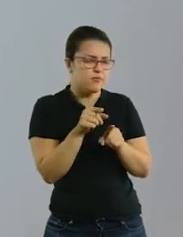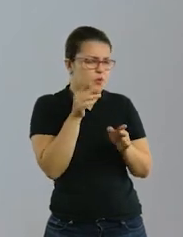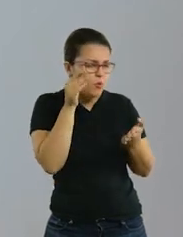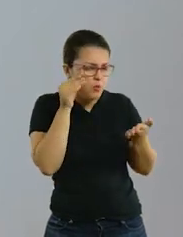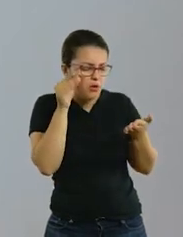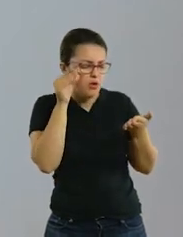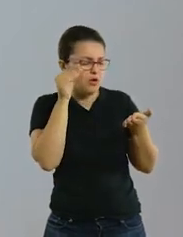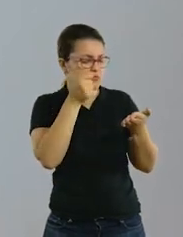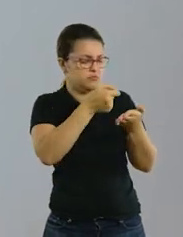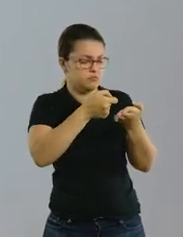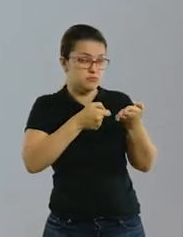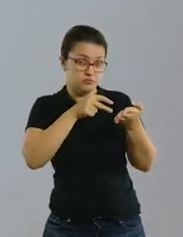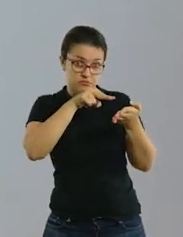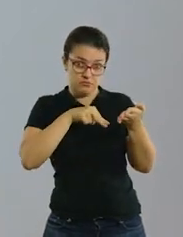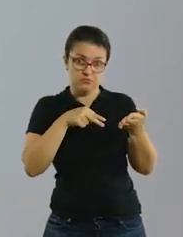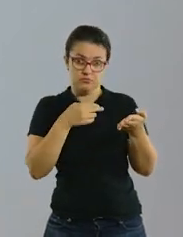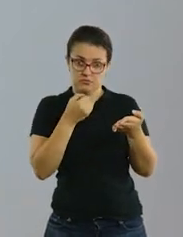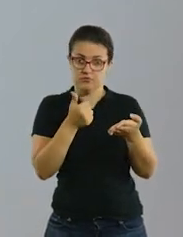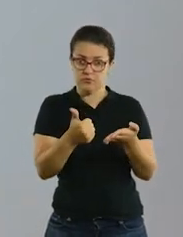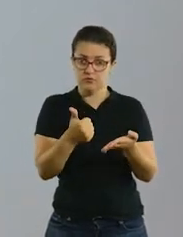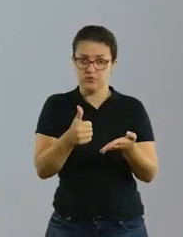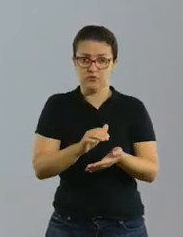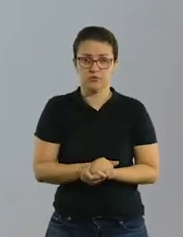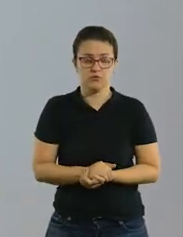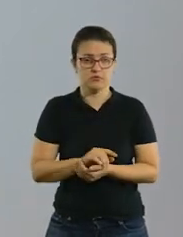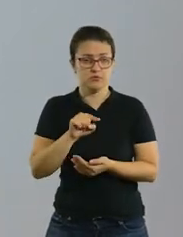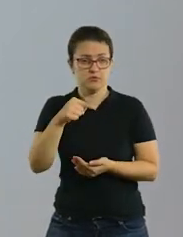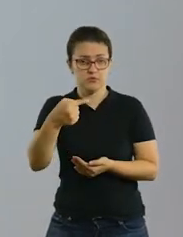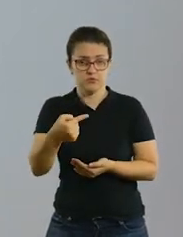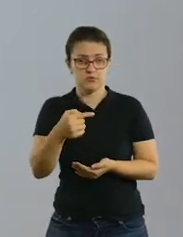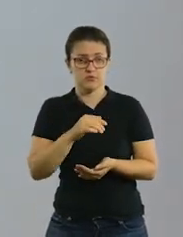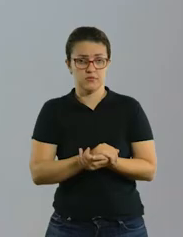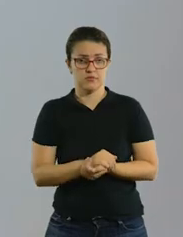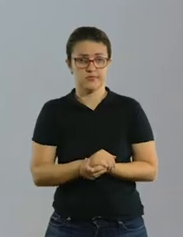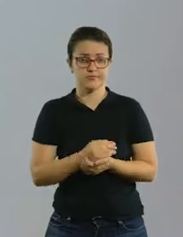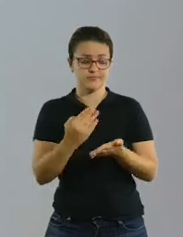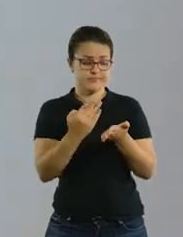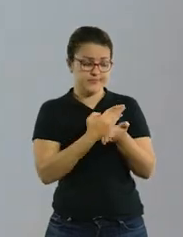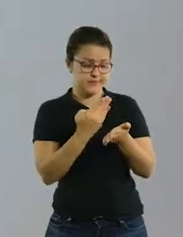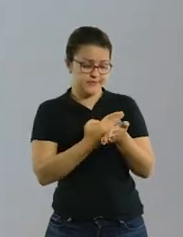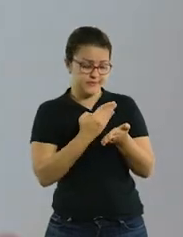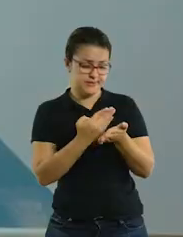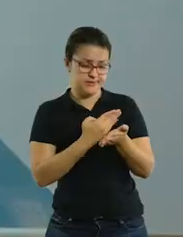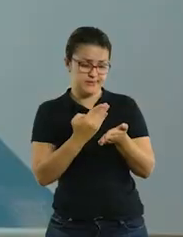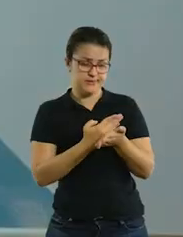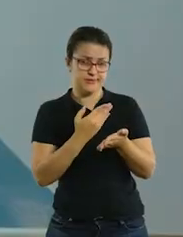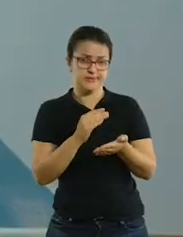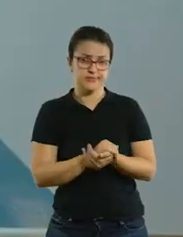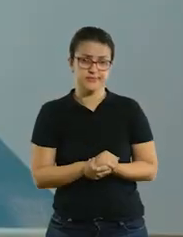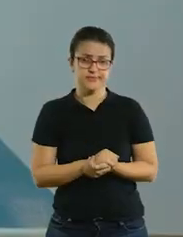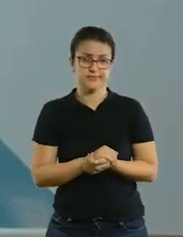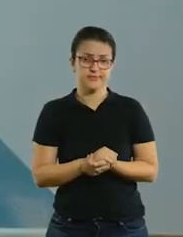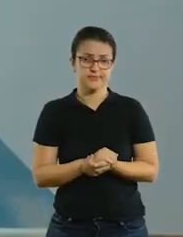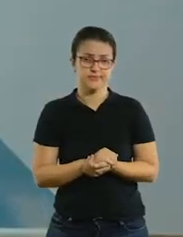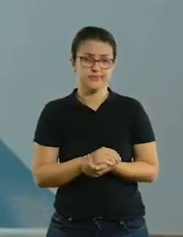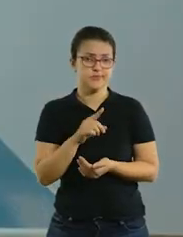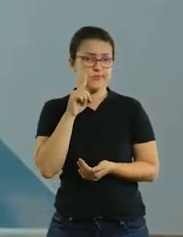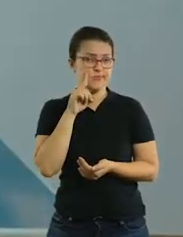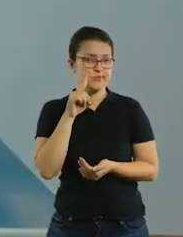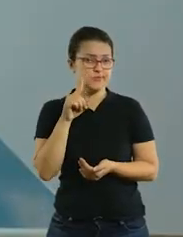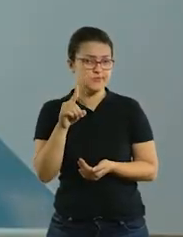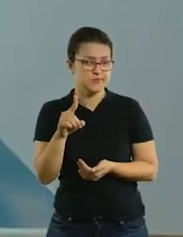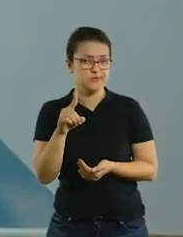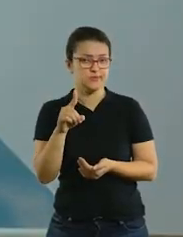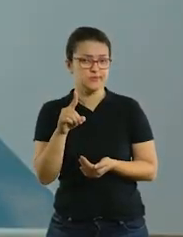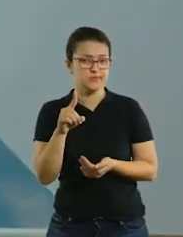curiosidades desse texto, tudo bem? Daí vocês vão pegar o caderno de vocês e vão registrar a data que